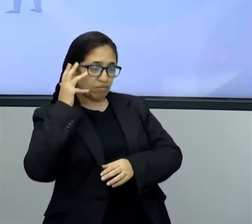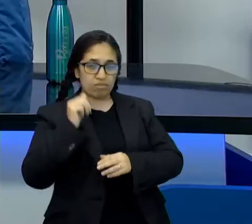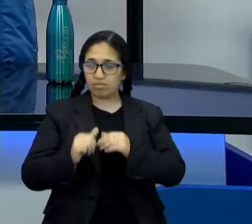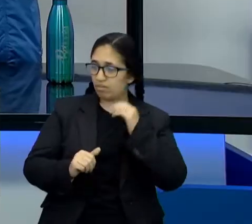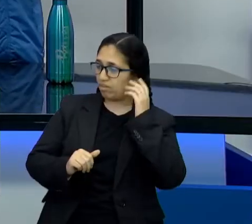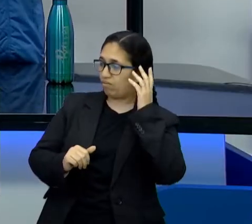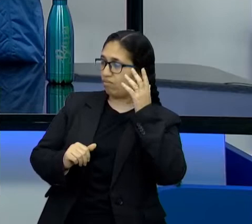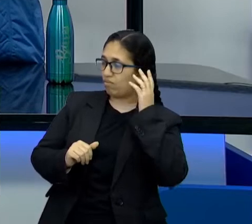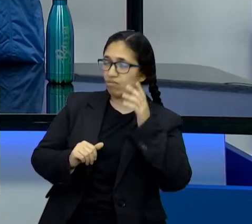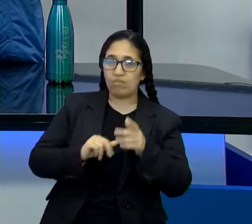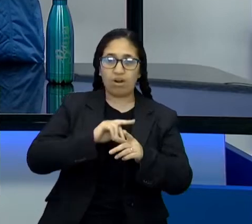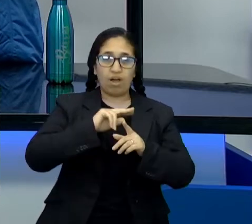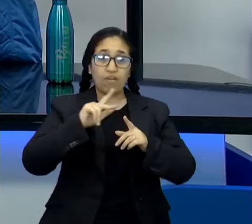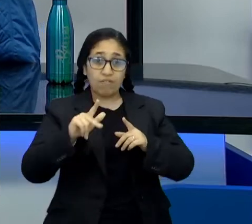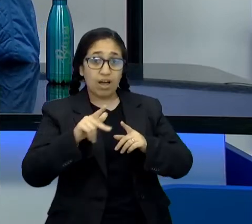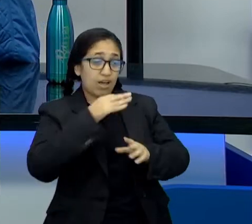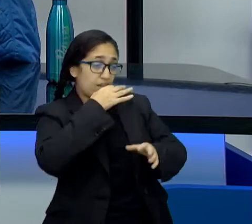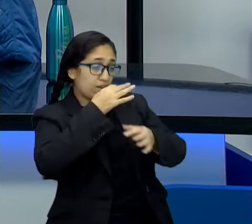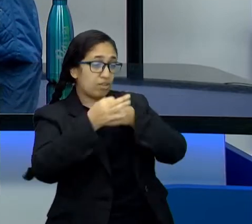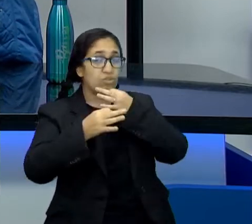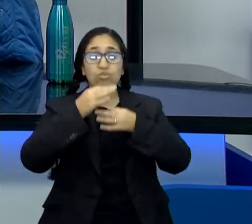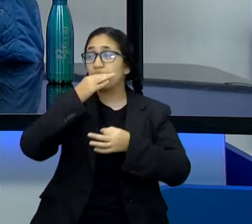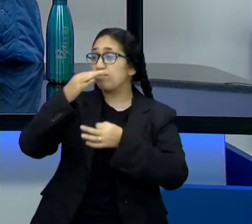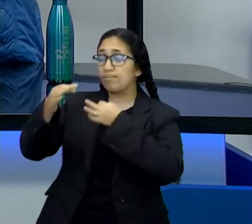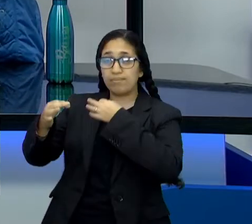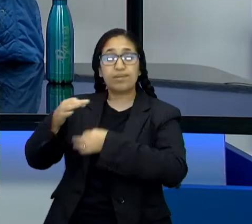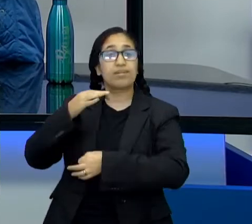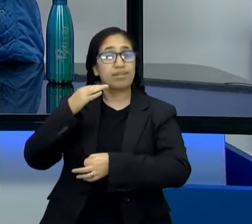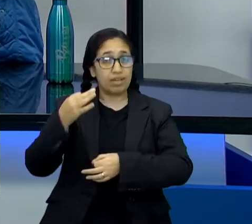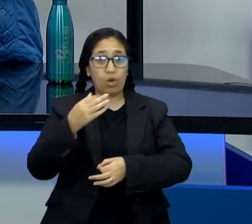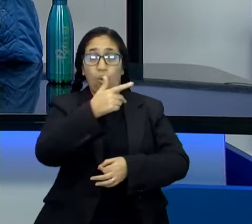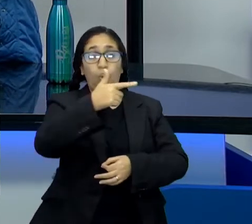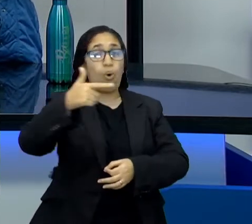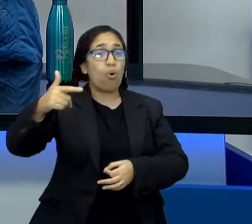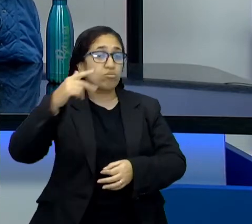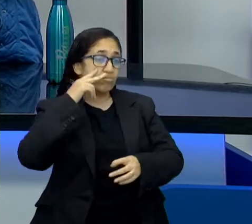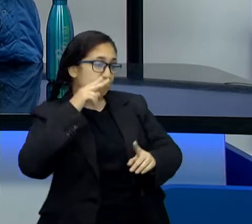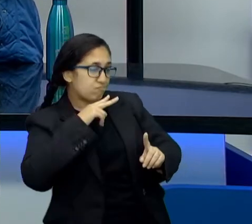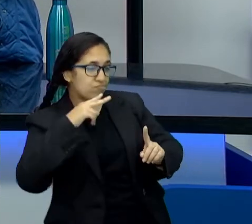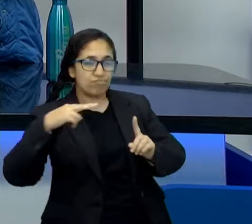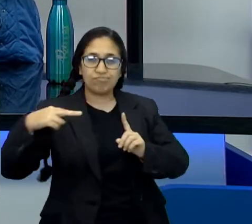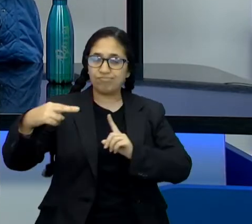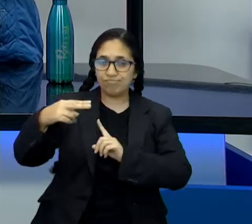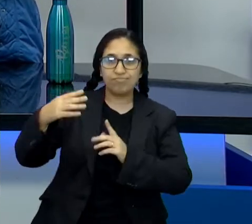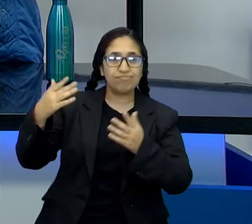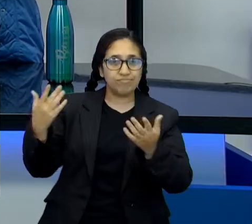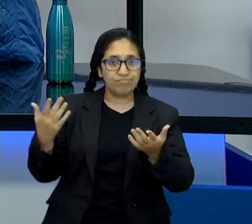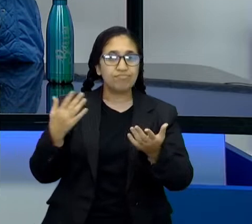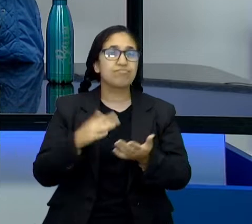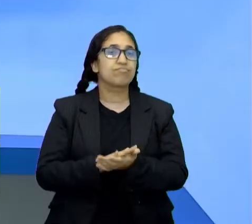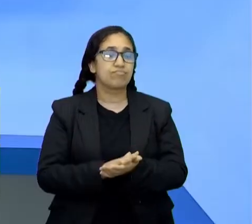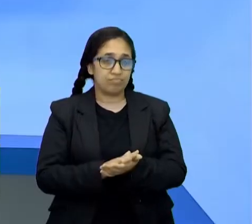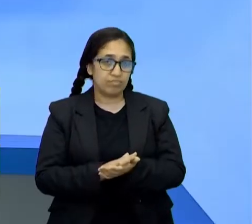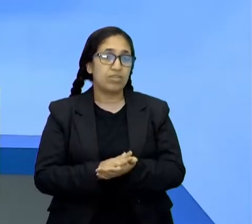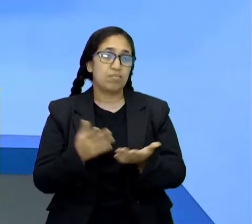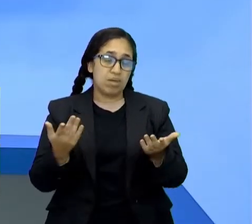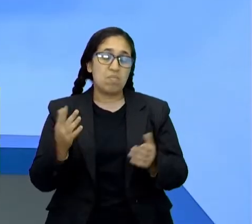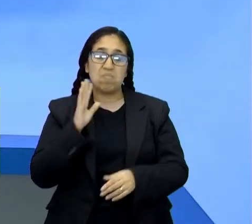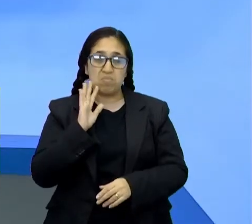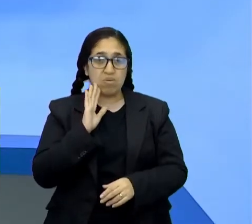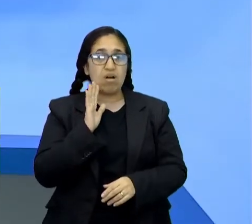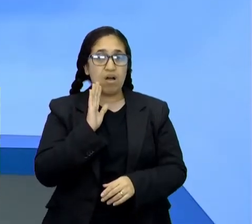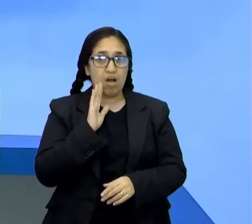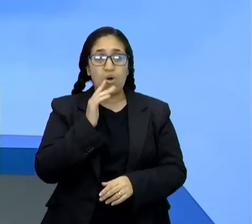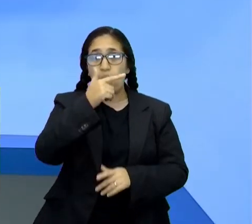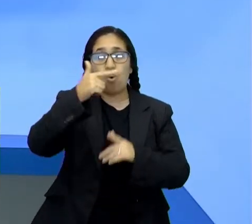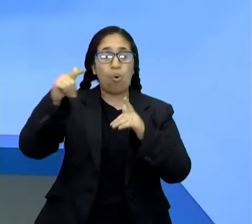entrevistas. Vários pontos de vista, né? Você tem aprofundamento a partir de outros olhares, né? Comprovações, então é bem bacana. Há